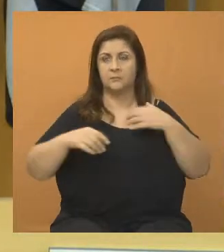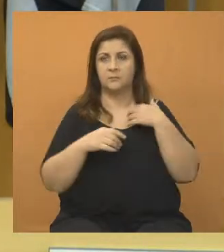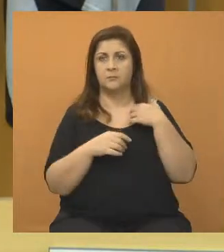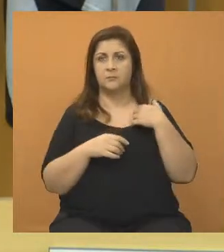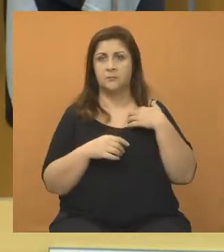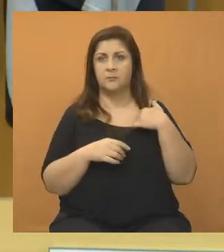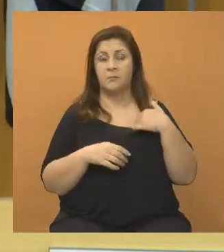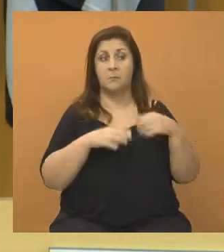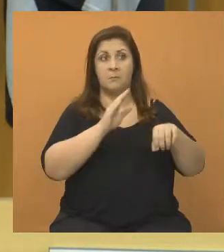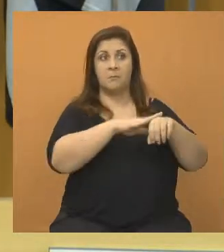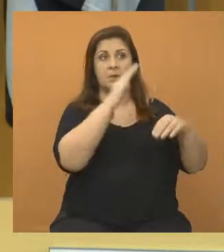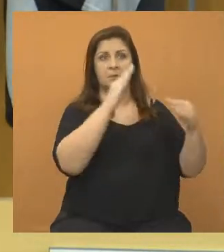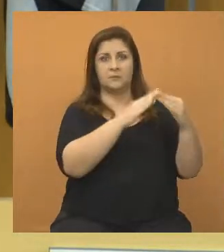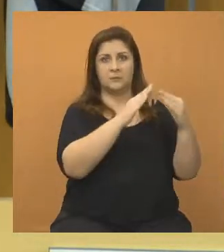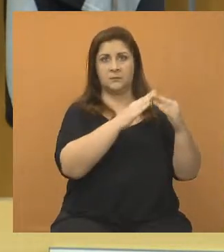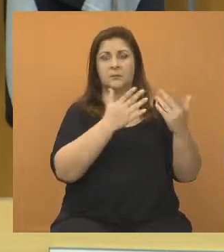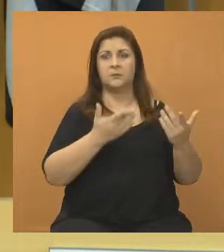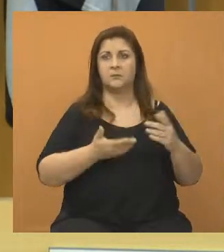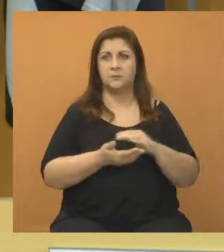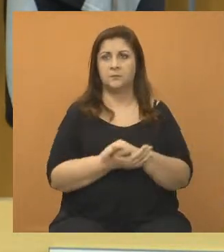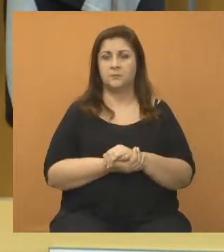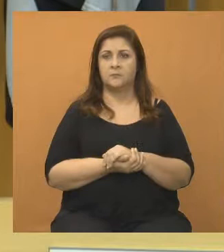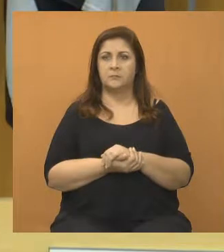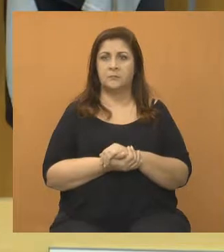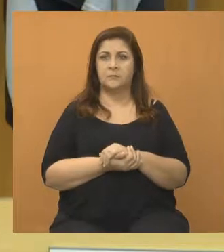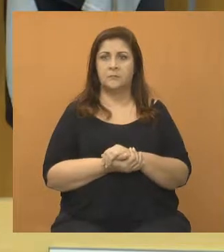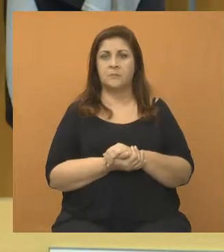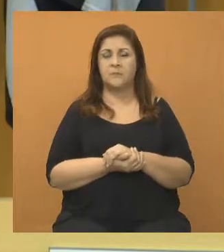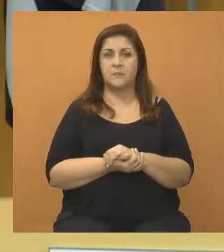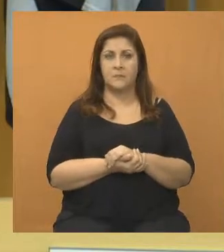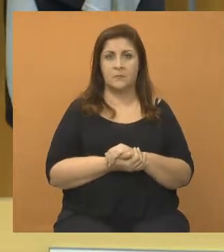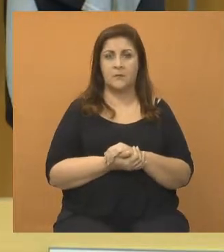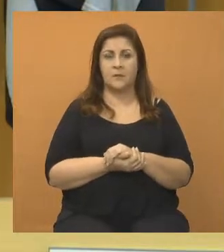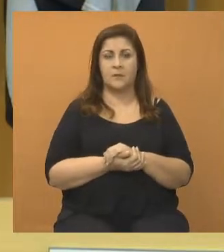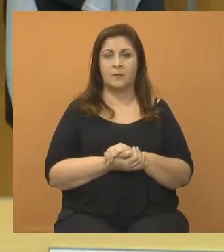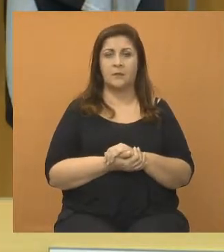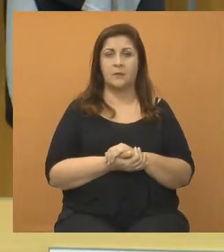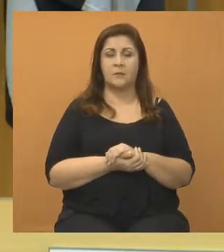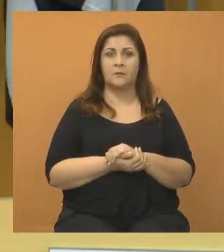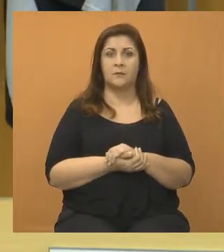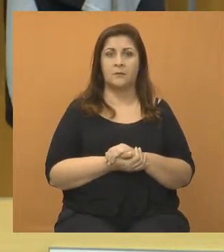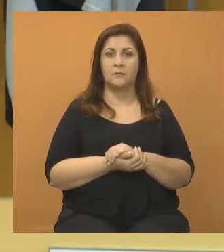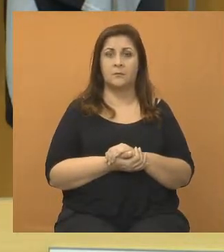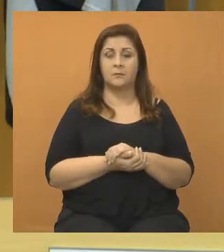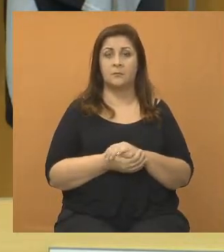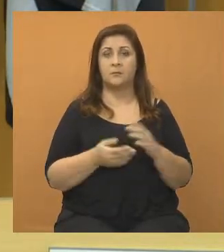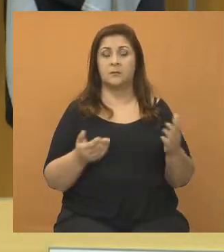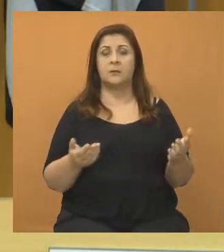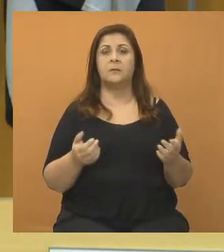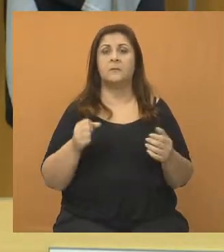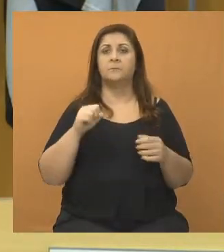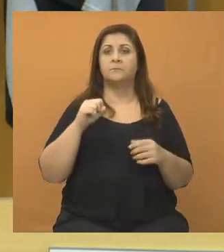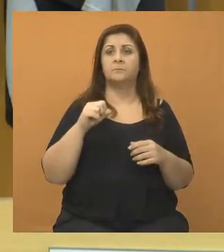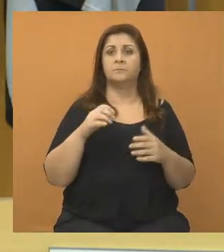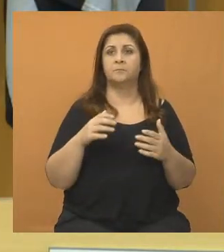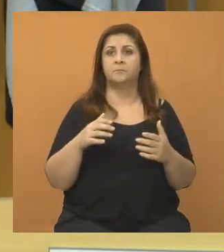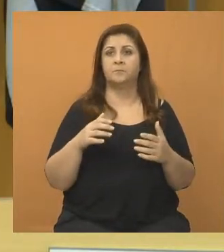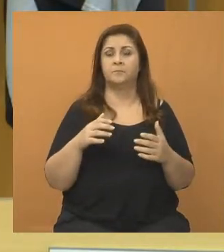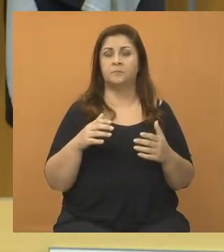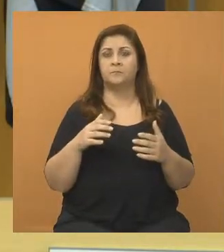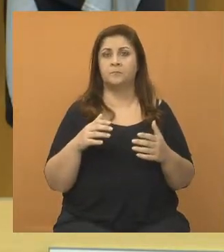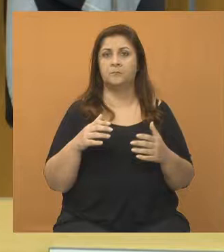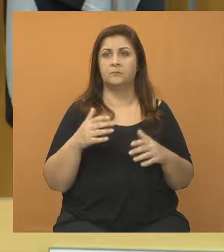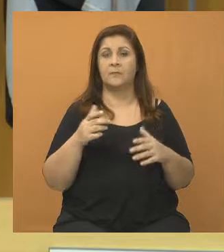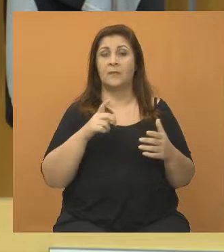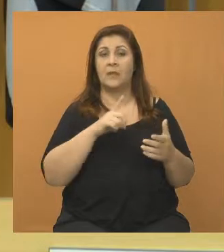de construções que pagam, né, IPTU. Então, aqui, por mais que exista,